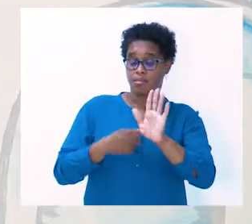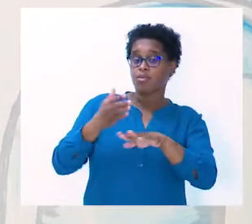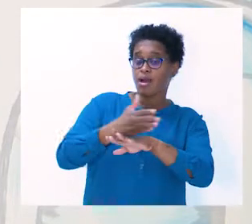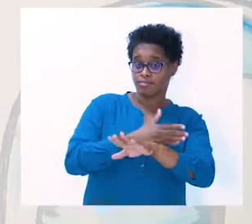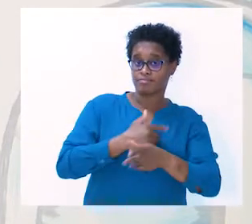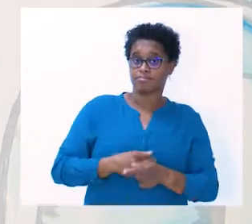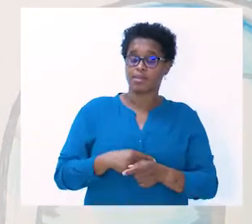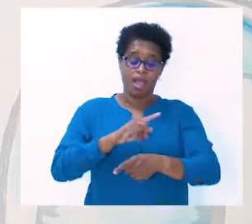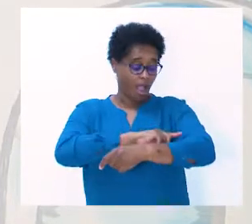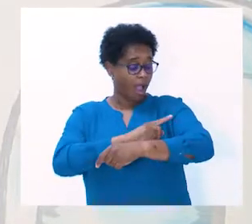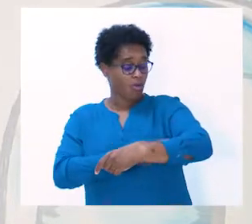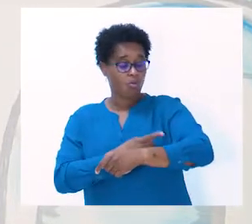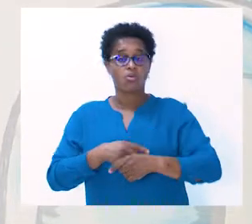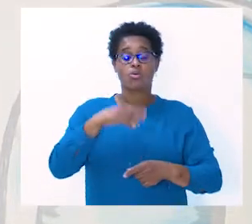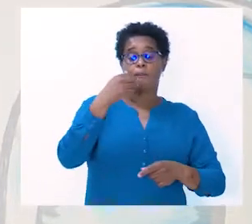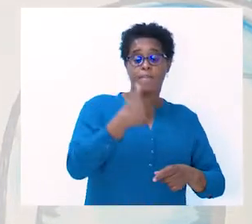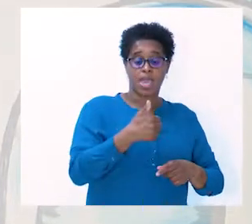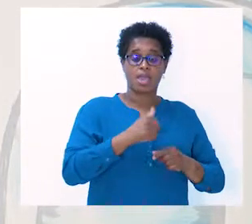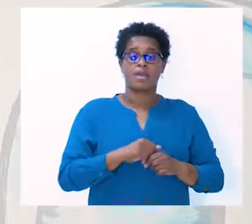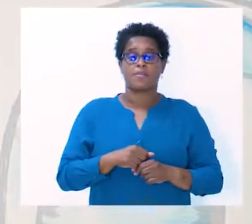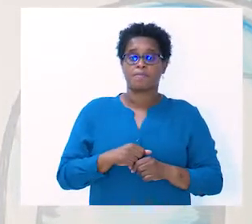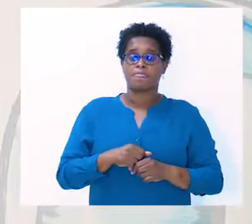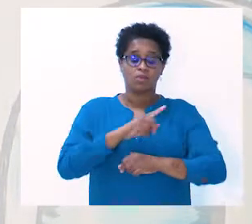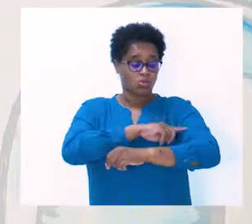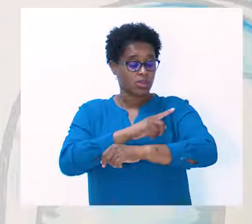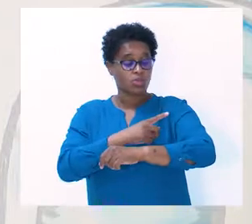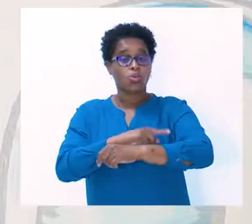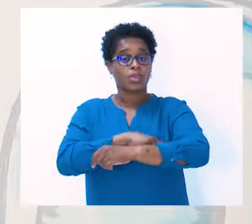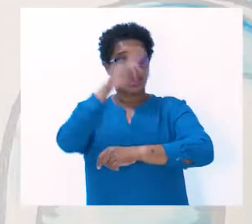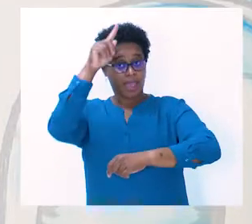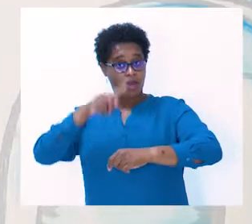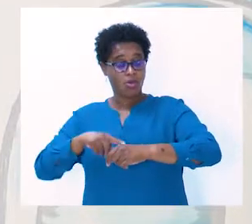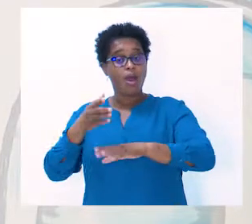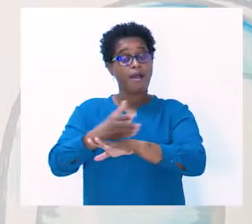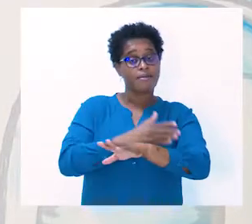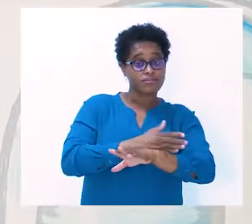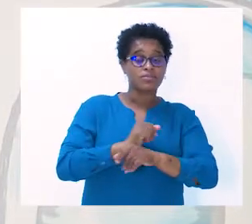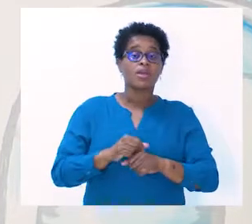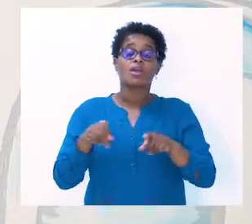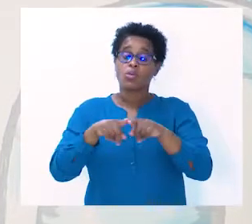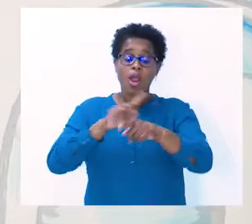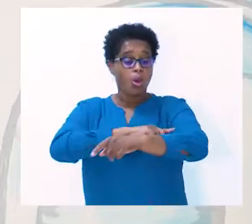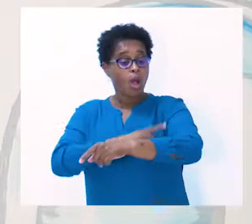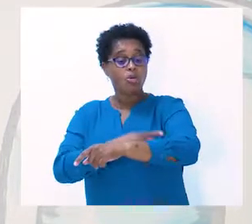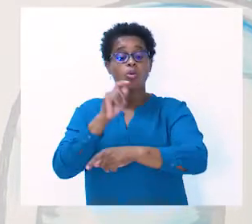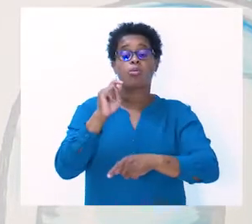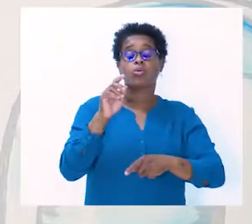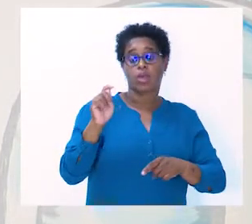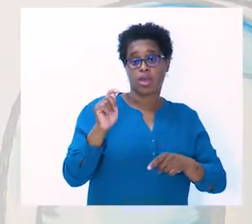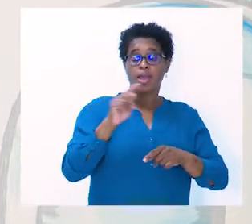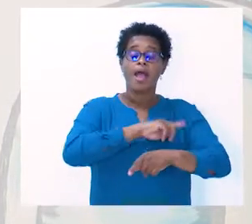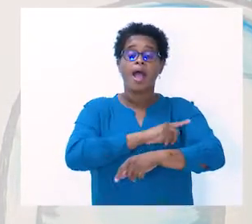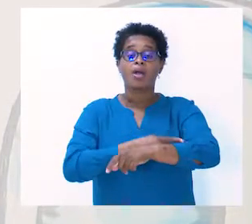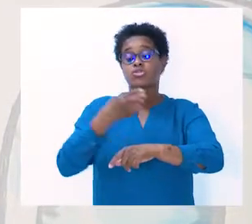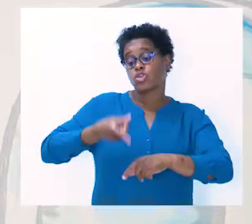anterior, ângulo B do triângulo anterior é igual ao ângulo no ponto E, são ângulos